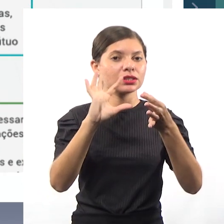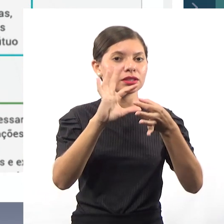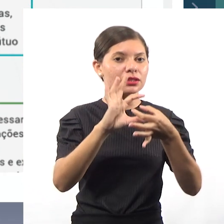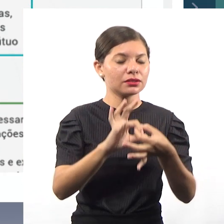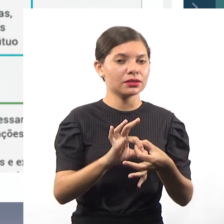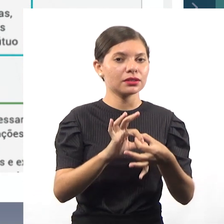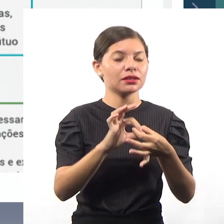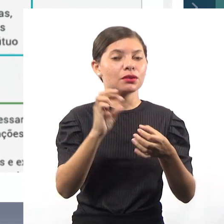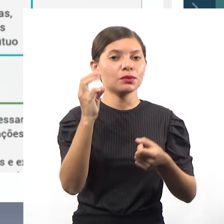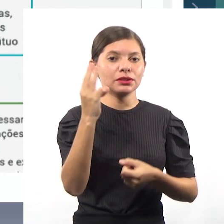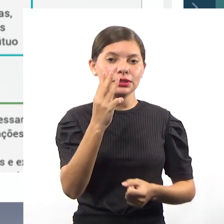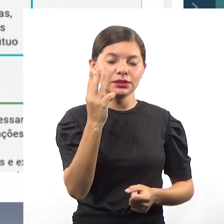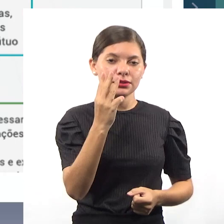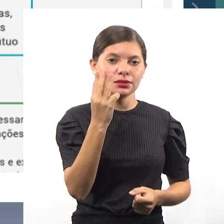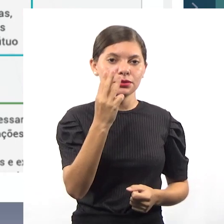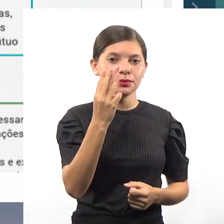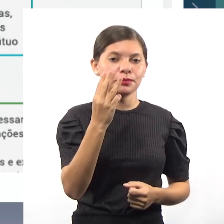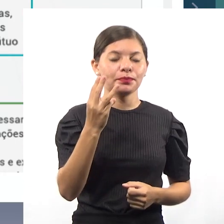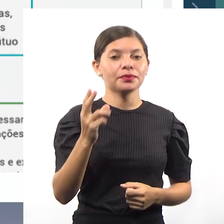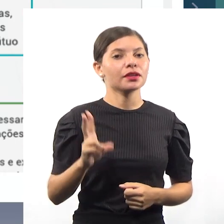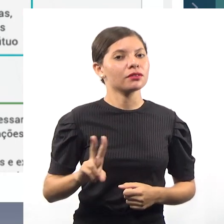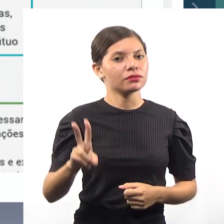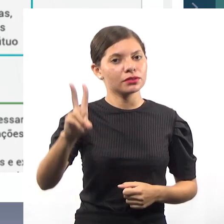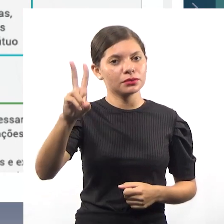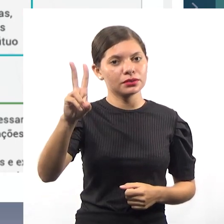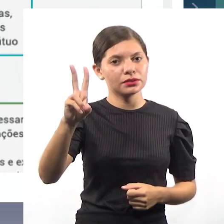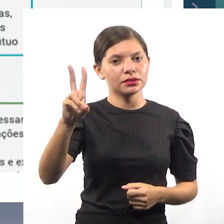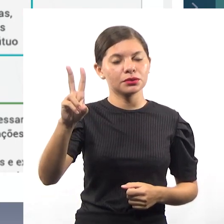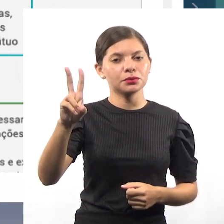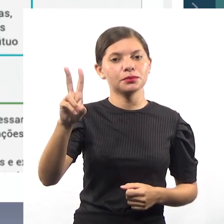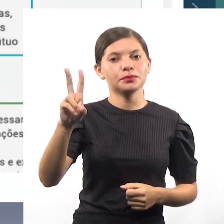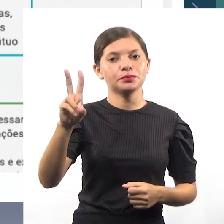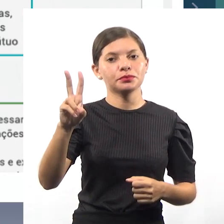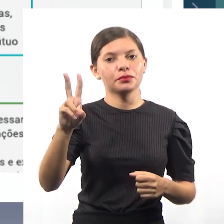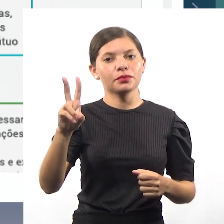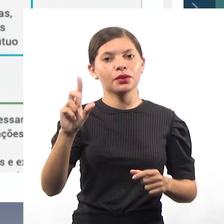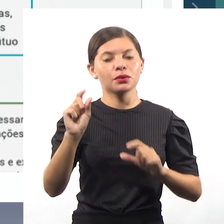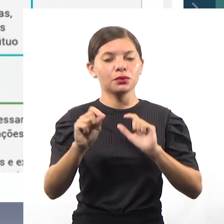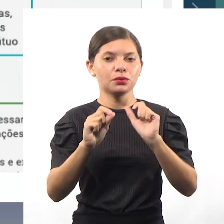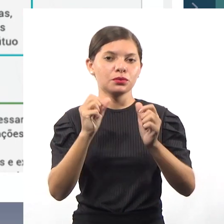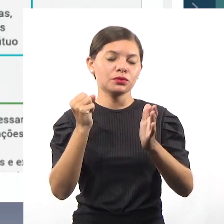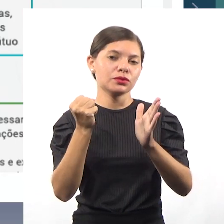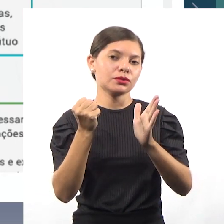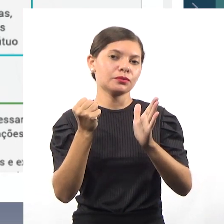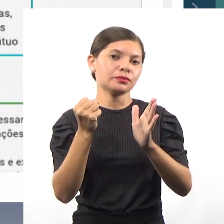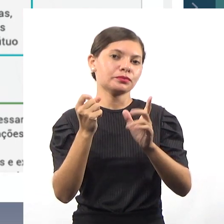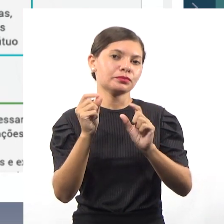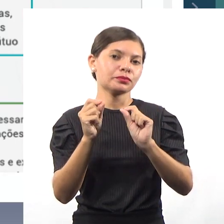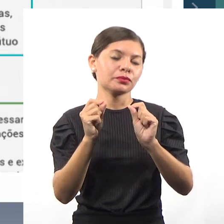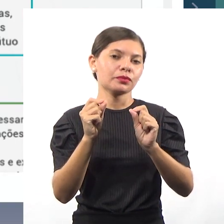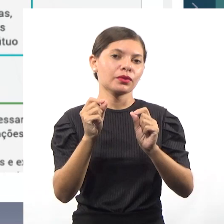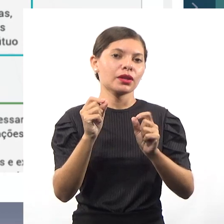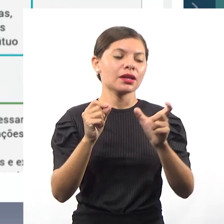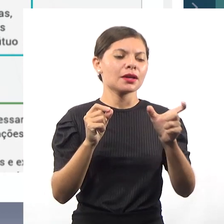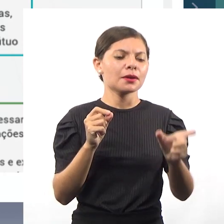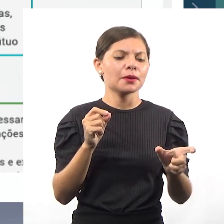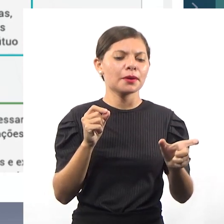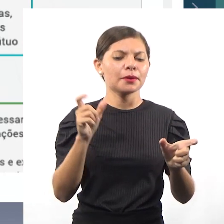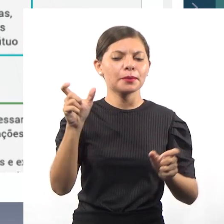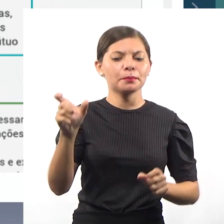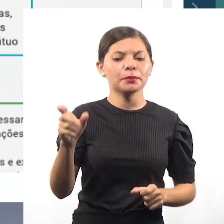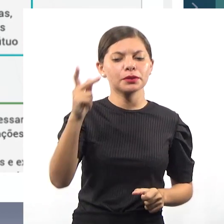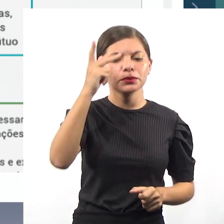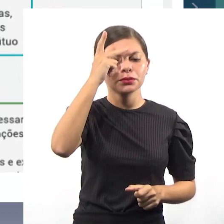do repertório cultural, aí valorizando as manifestações artísticas, no sentido de que